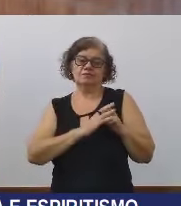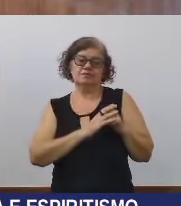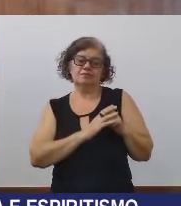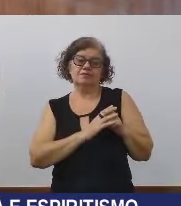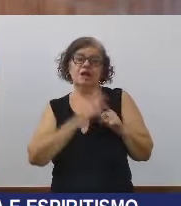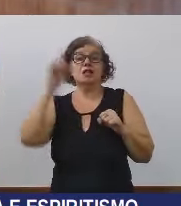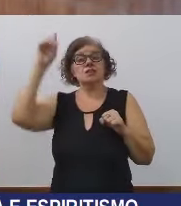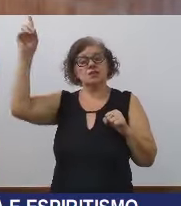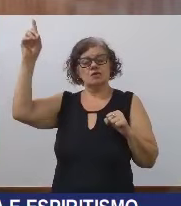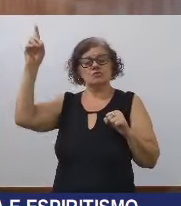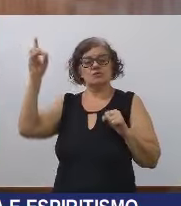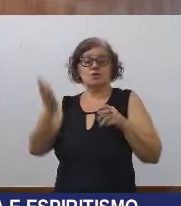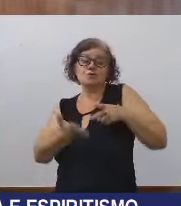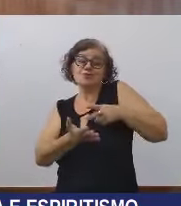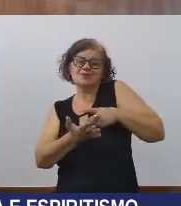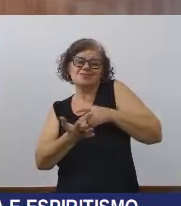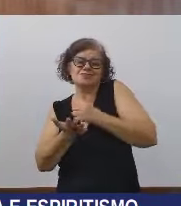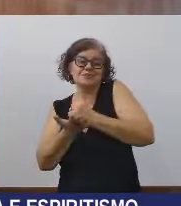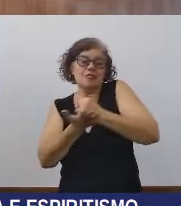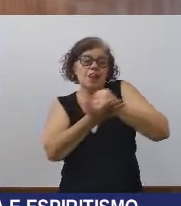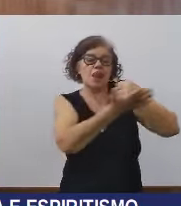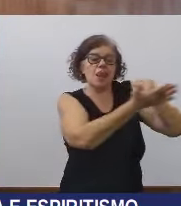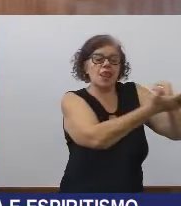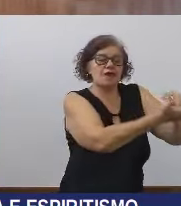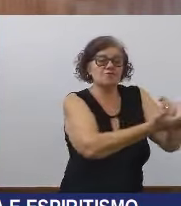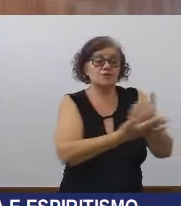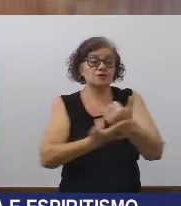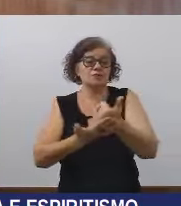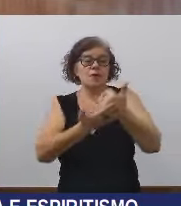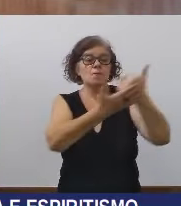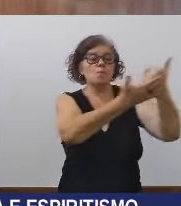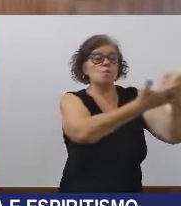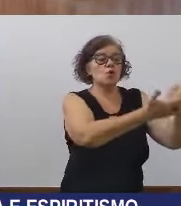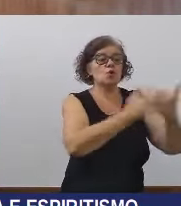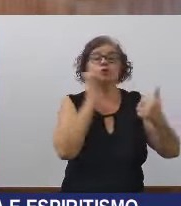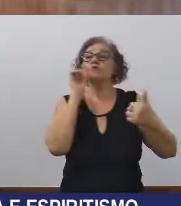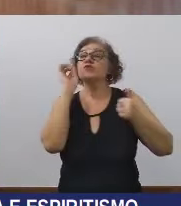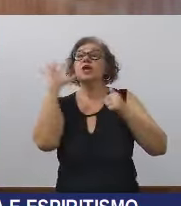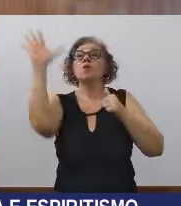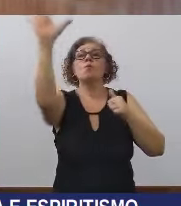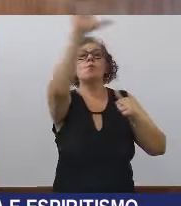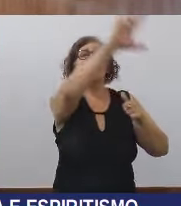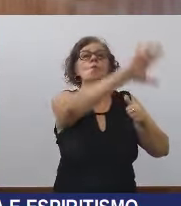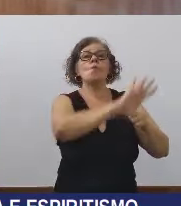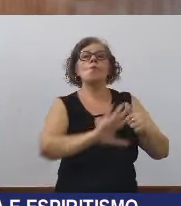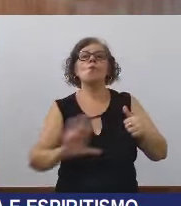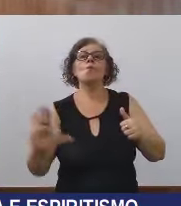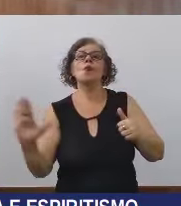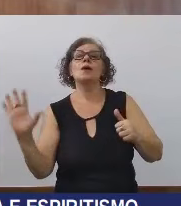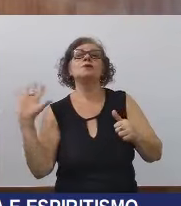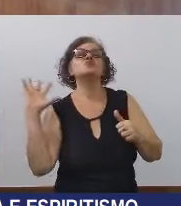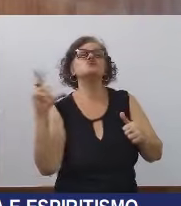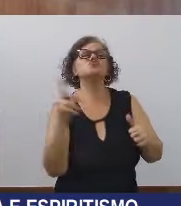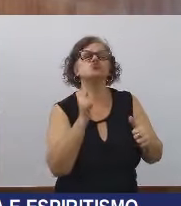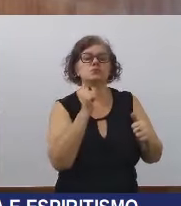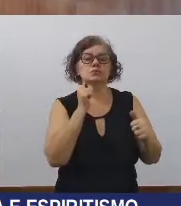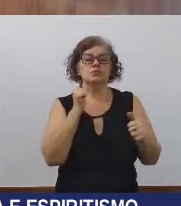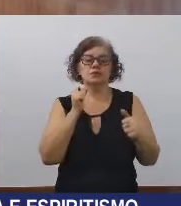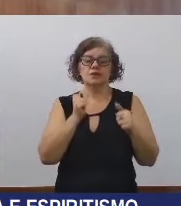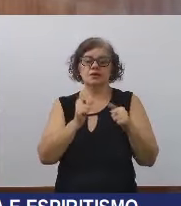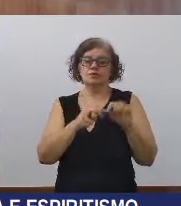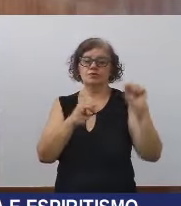ou quem nos conduz, é o único que tem o mapa completo, a visão ampla de tudo que está